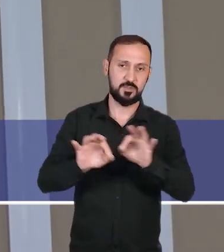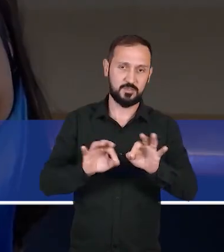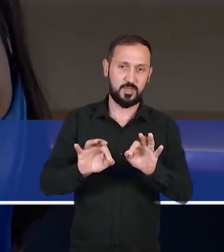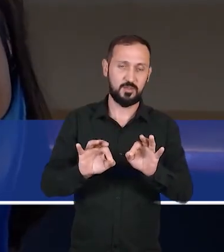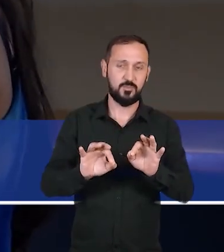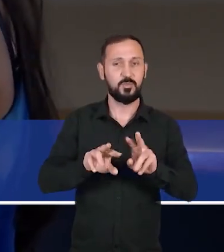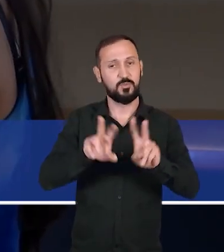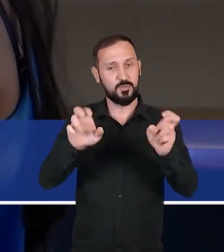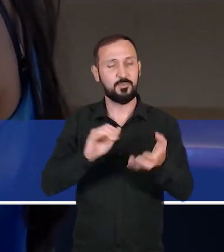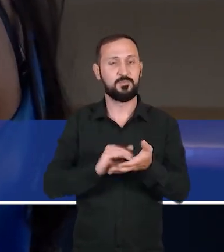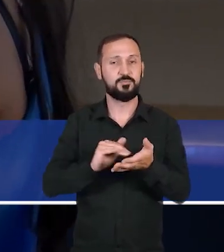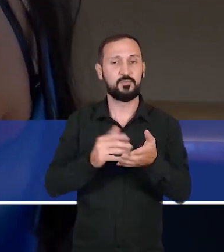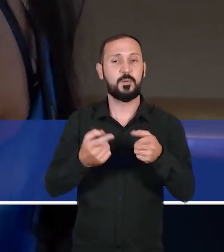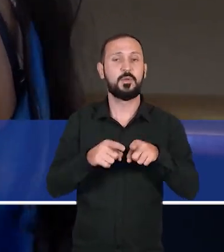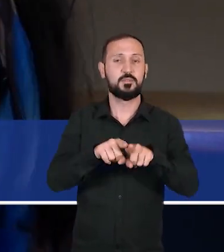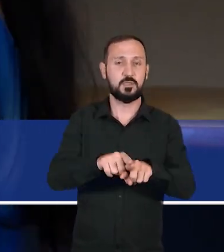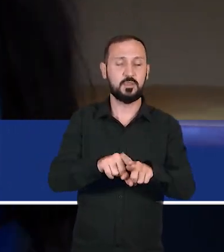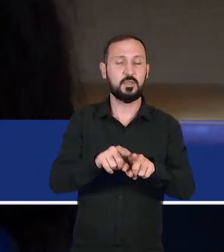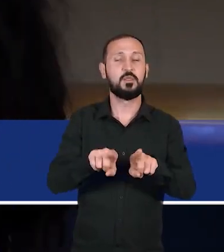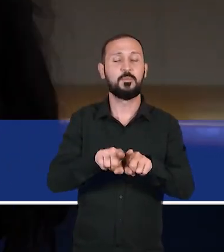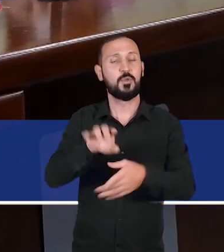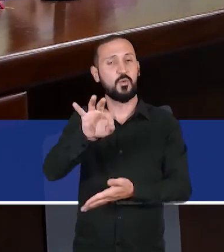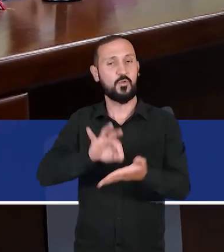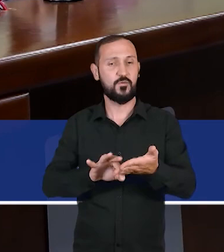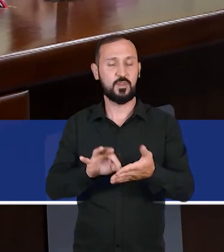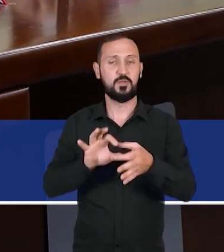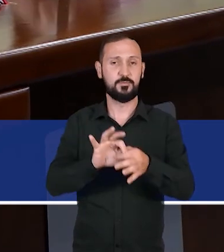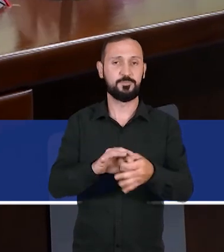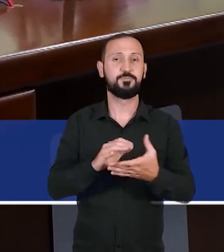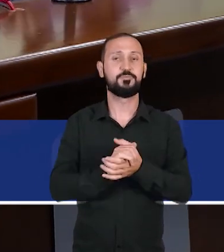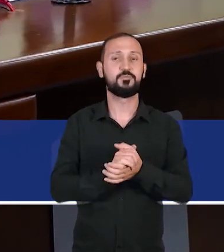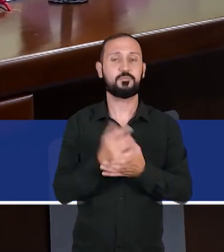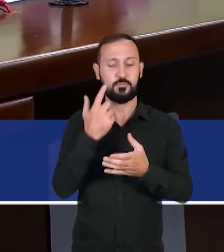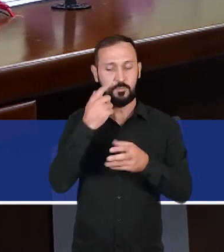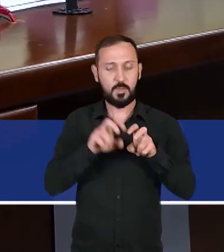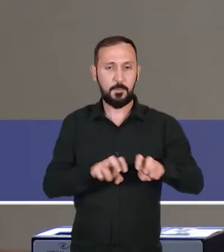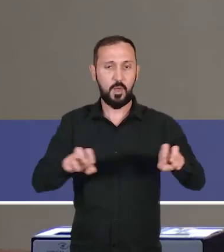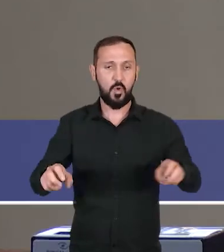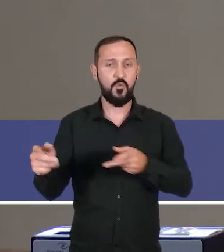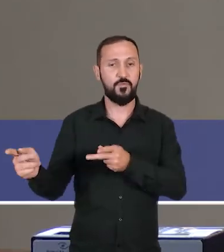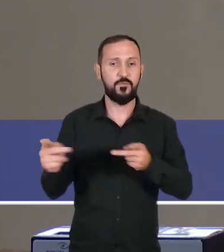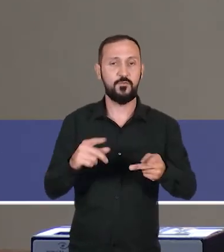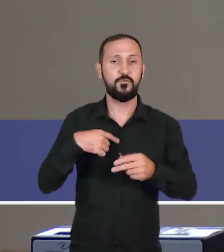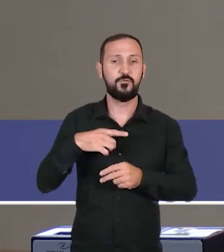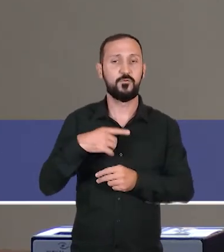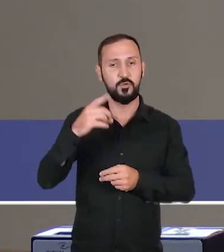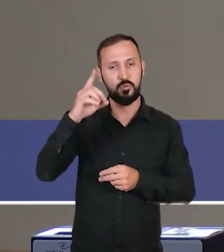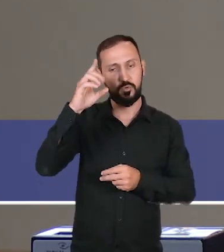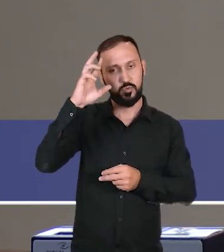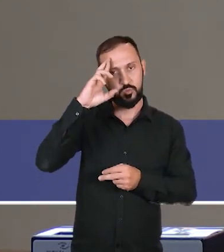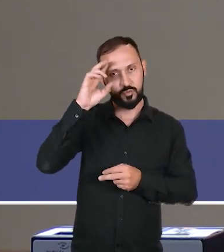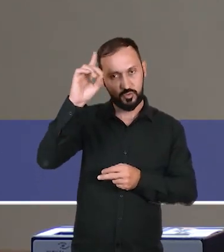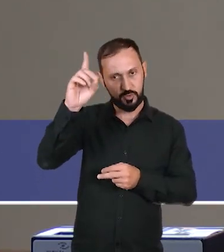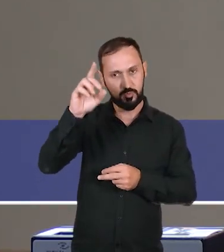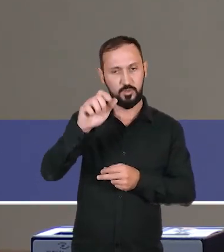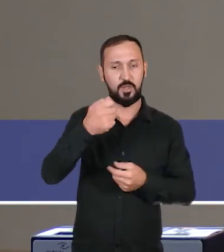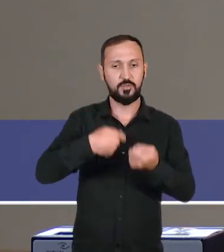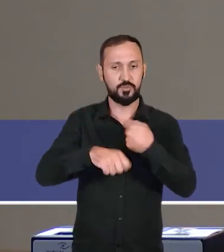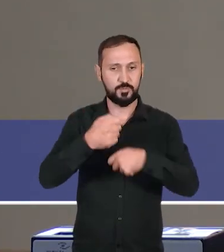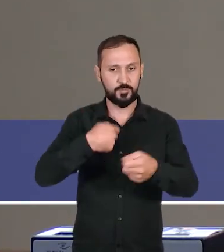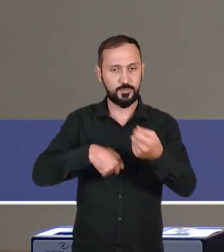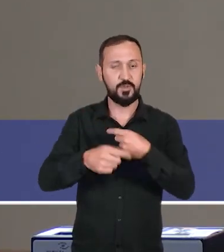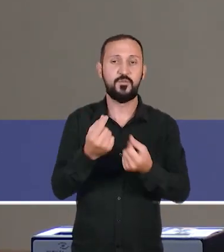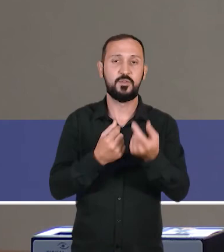do ano, que incluem parcerias e convênios. A mesa de autoridades, por sua vez, foi composta pelo diretor administrativo